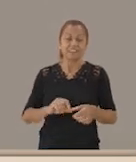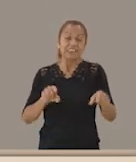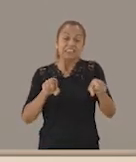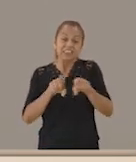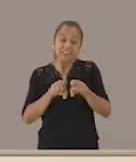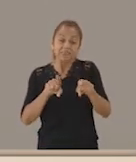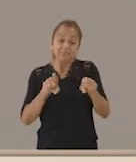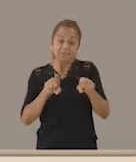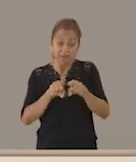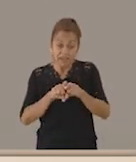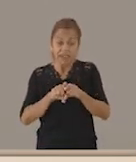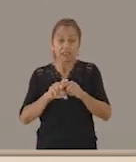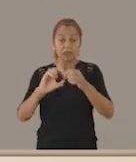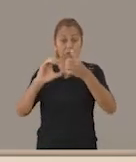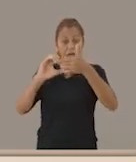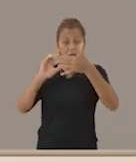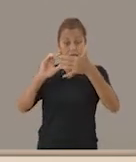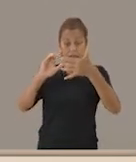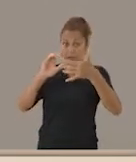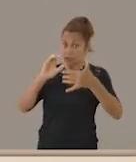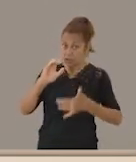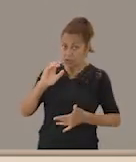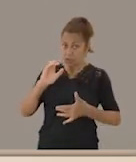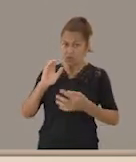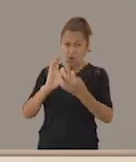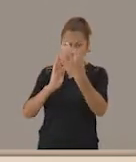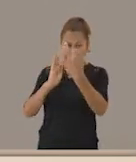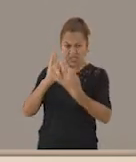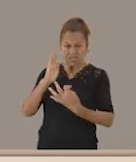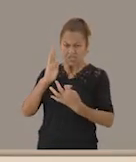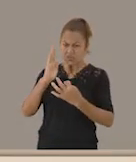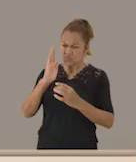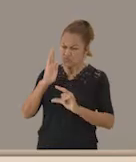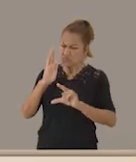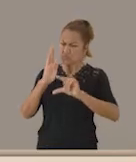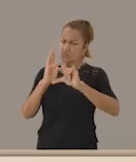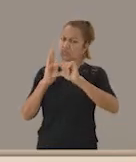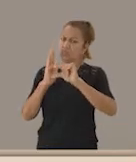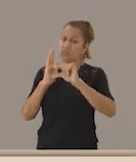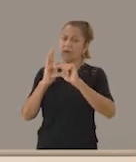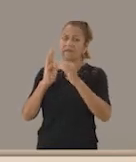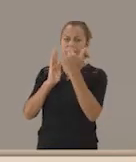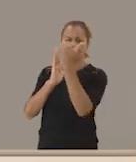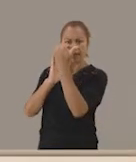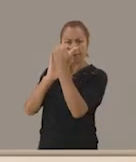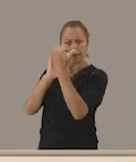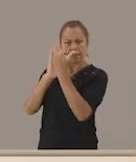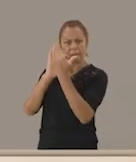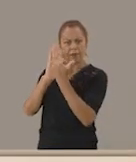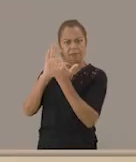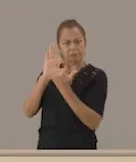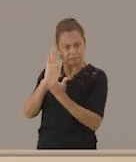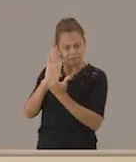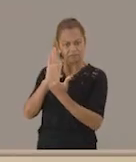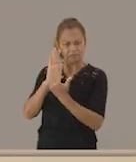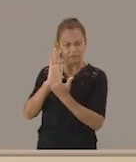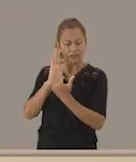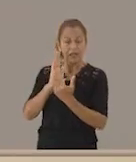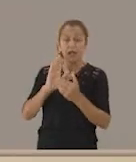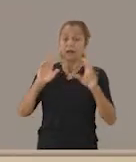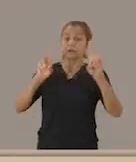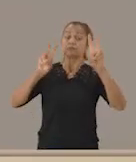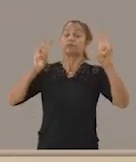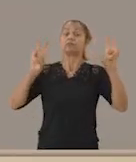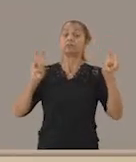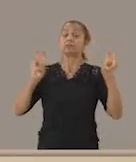disso, será caracterizada por ser um texto curto, dividida da seguinte maneira: título